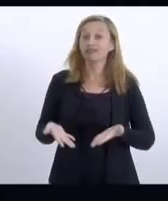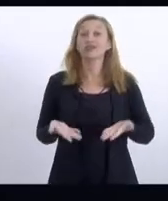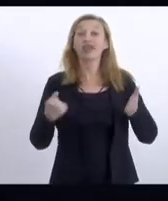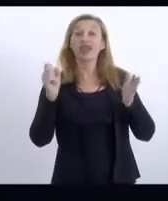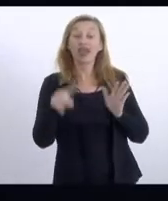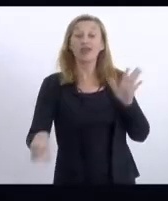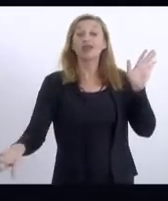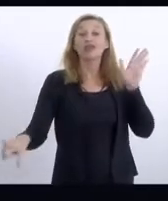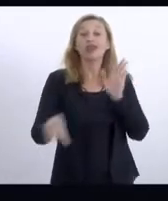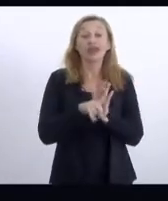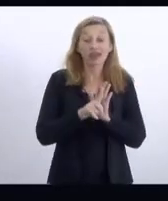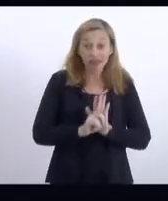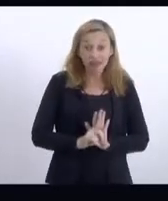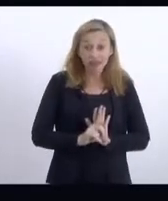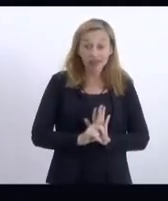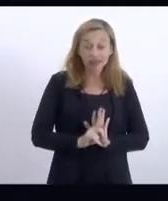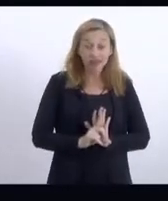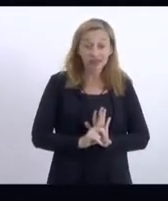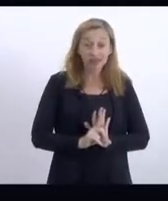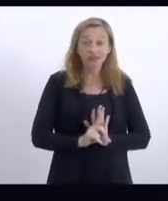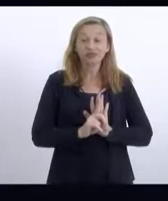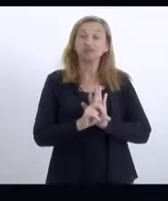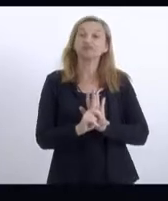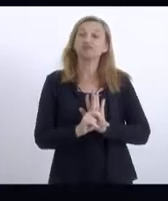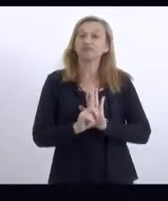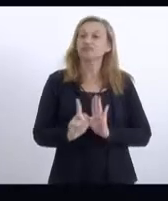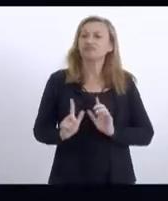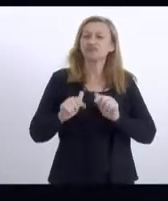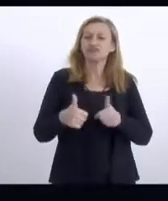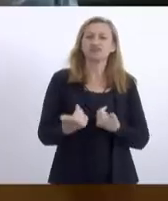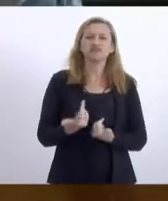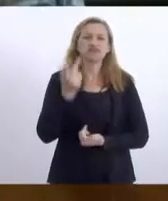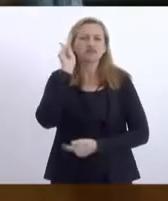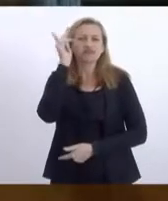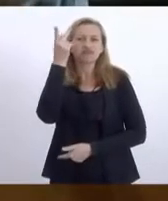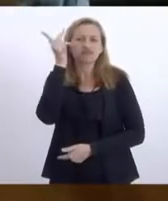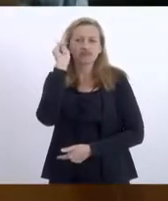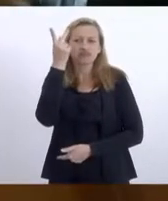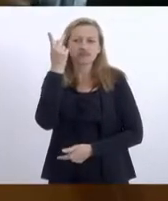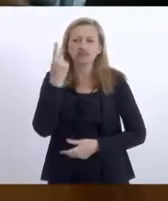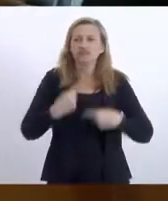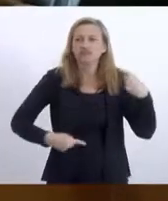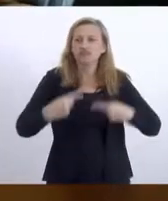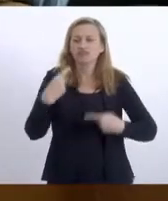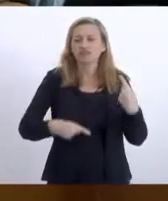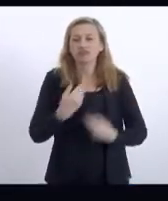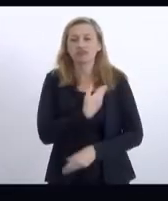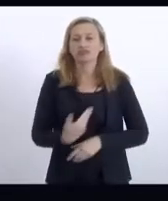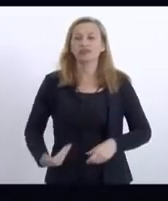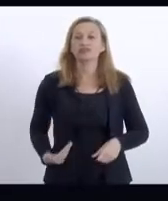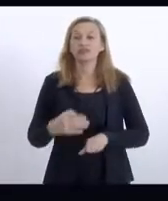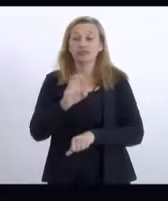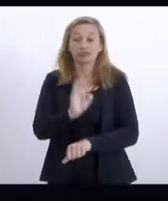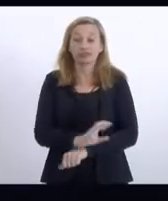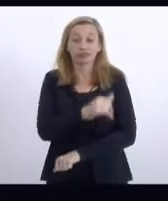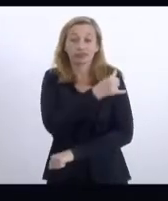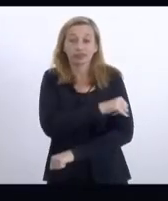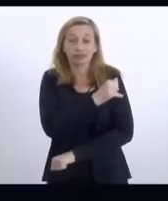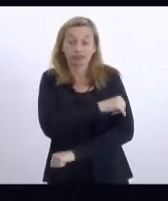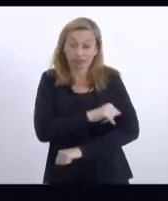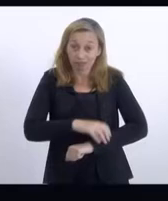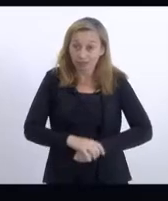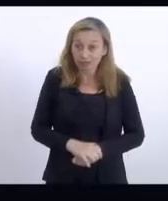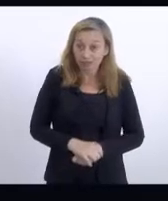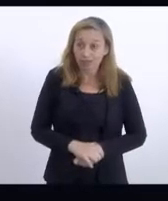lei, o maior feito histórico de políticas públicas no Estado do Rio de Janeiro,